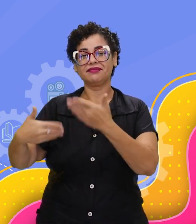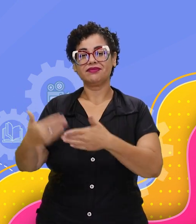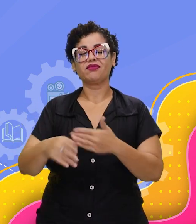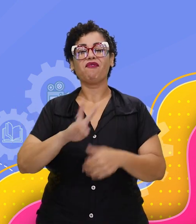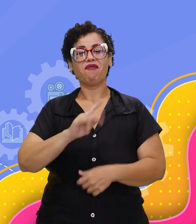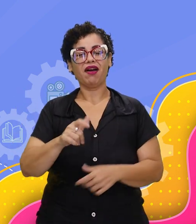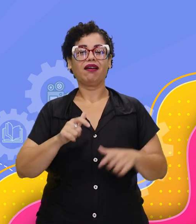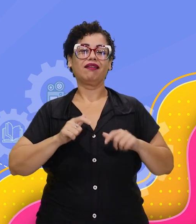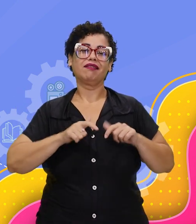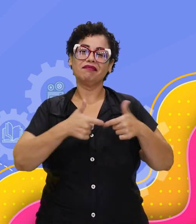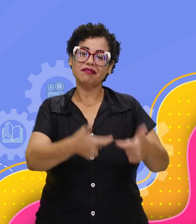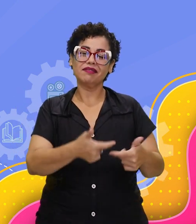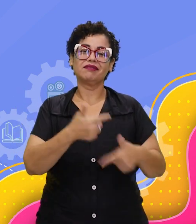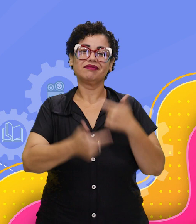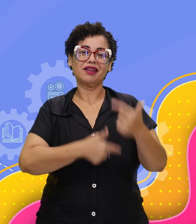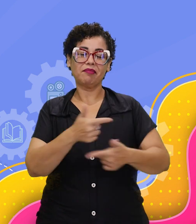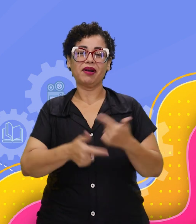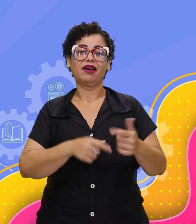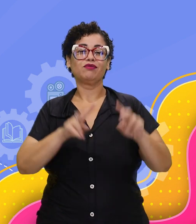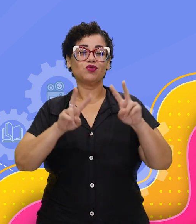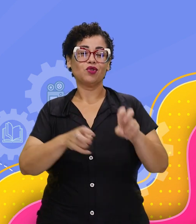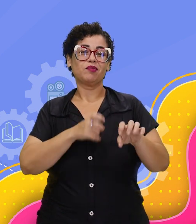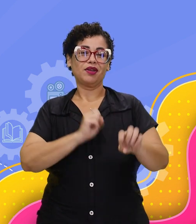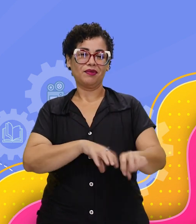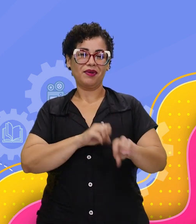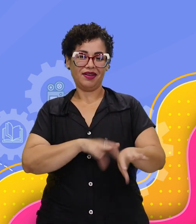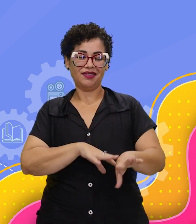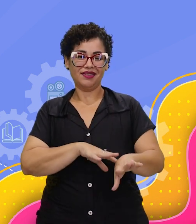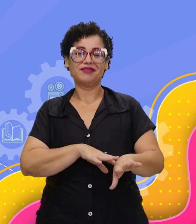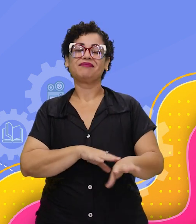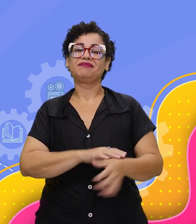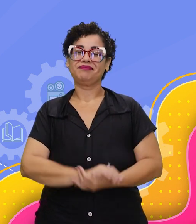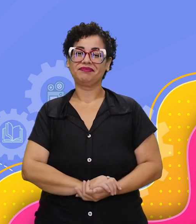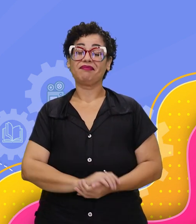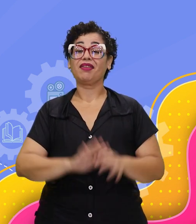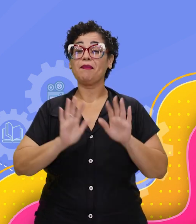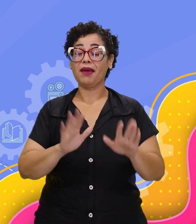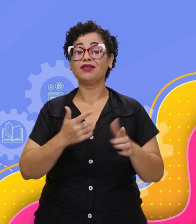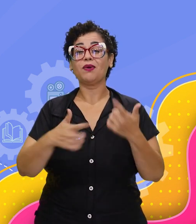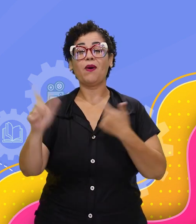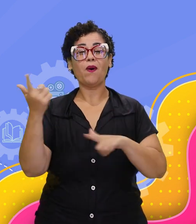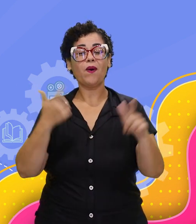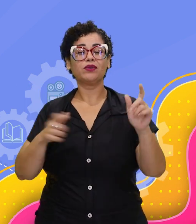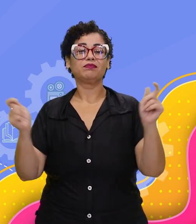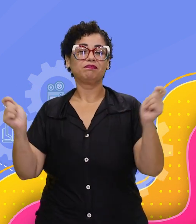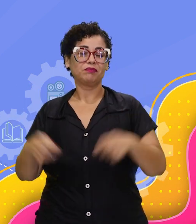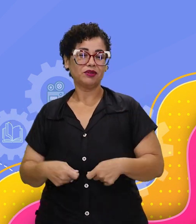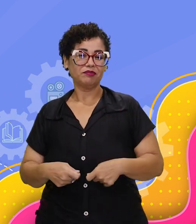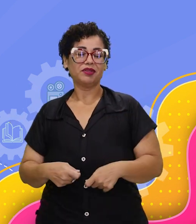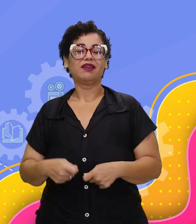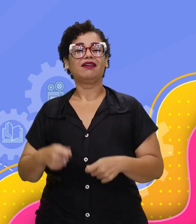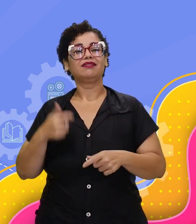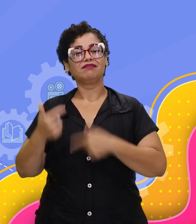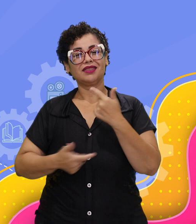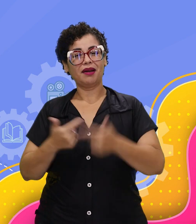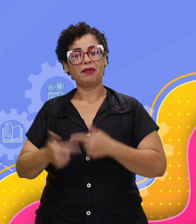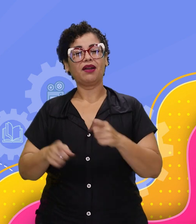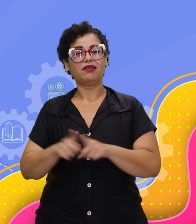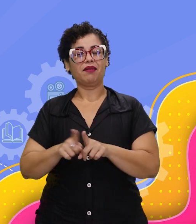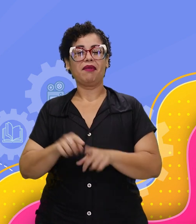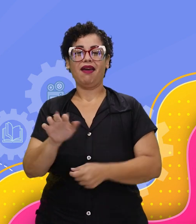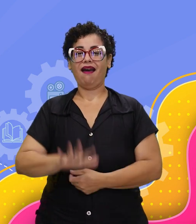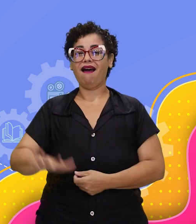desempenhar funções relacionadas à educação. Mas outras possibilidades de atuações também é na área